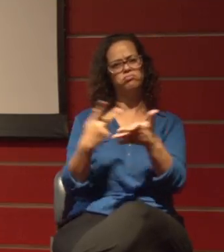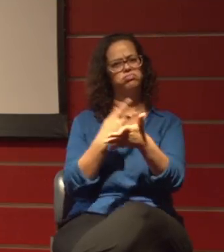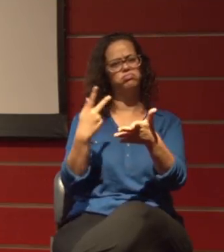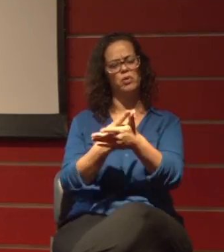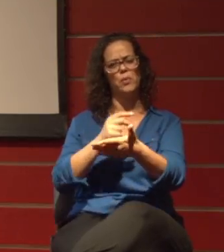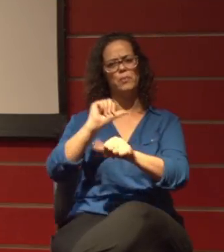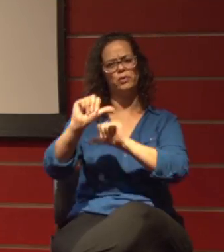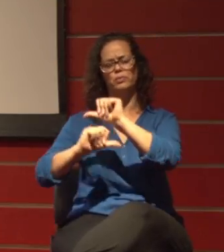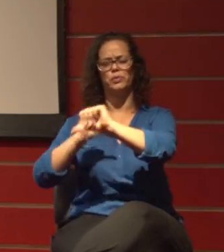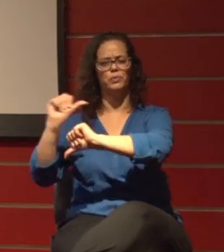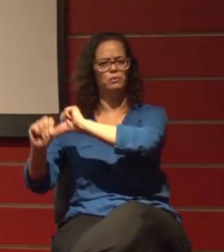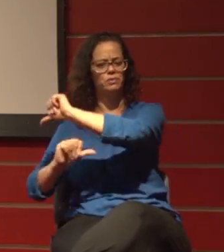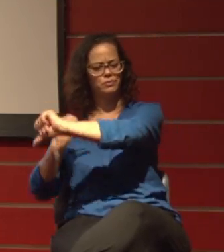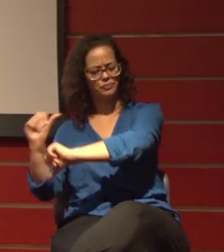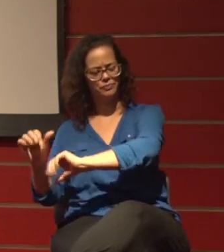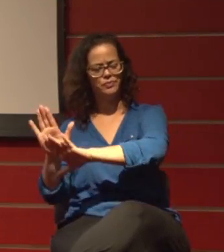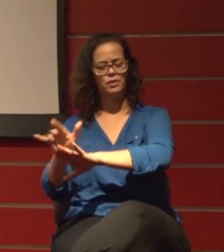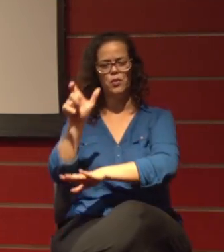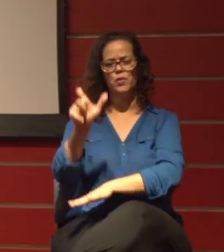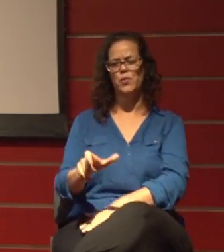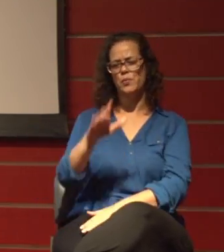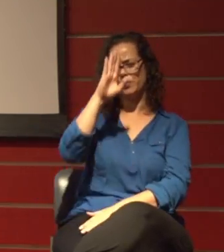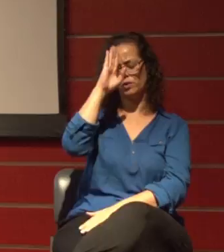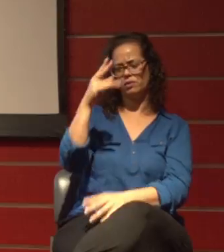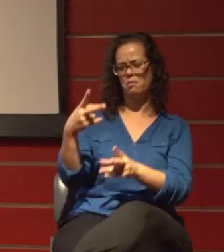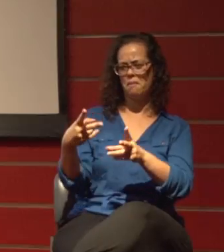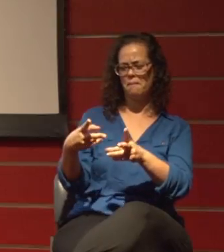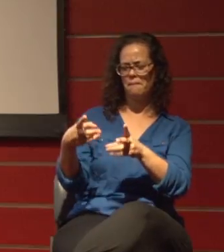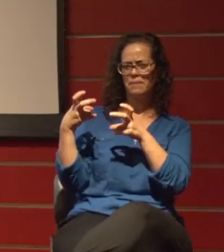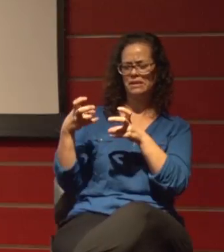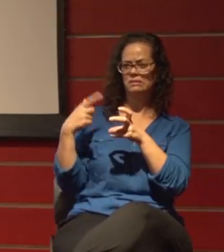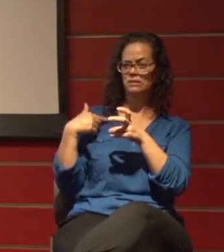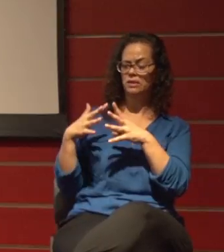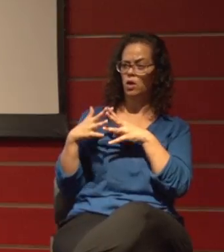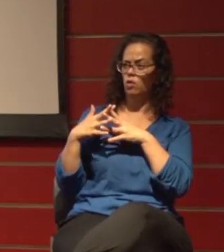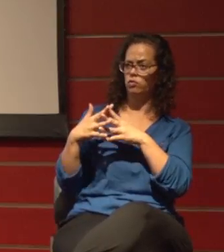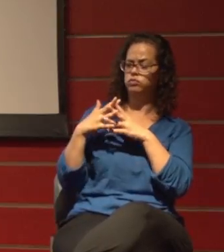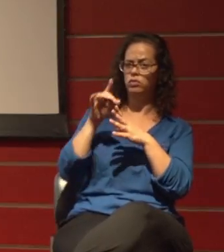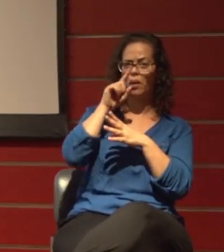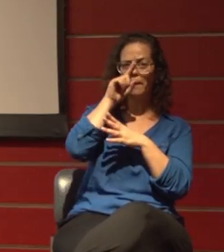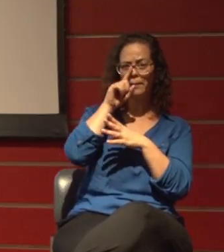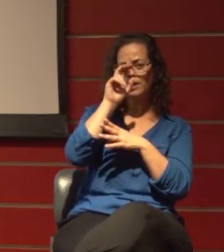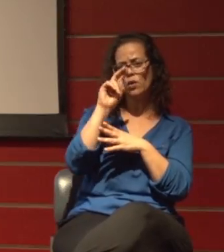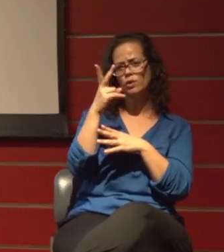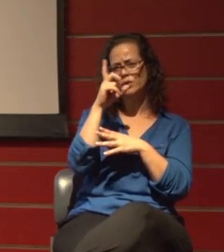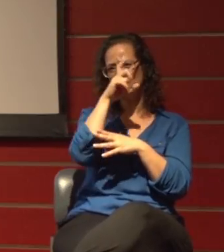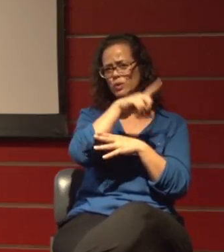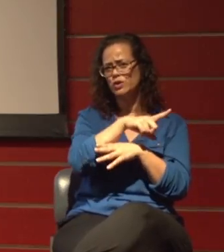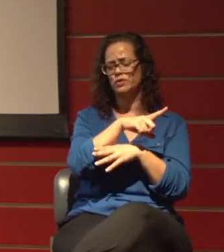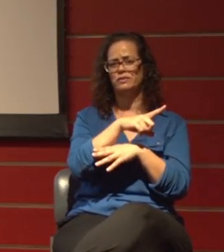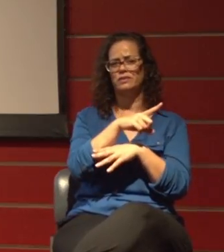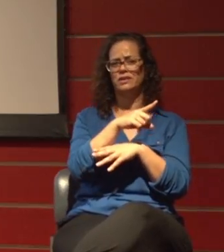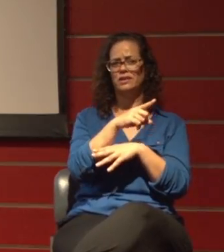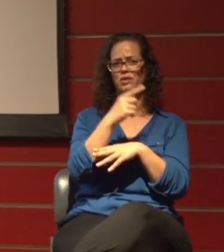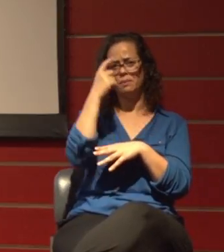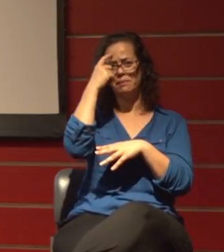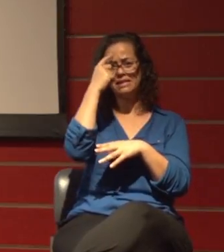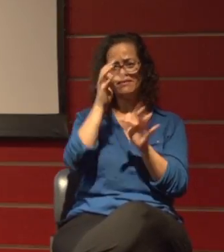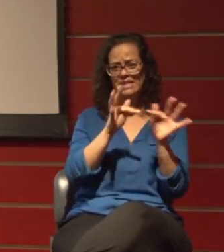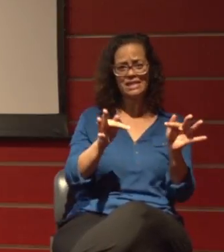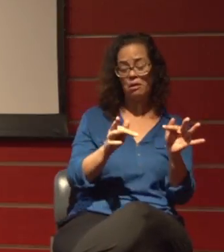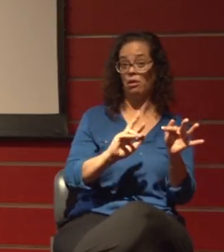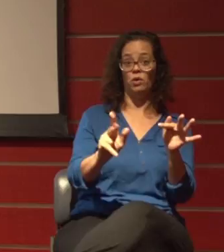Twist o protagonista percebe que a coisa é sim mais complicada ou mais perigosa ou mais difícil do que aparentava ser